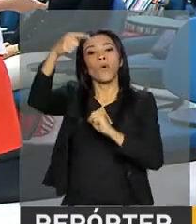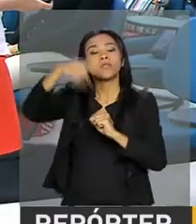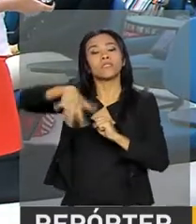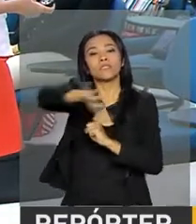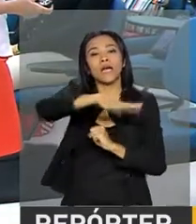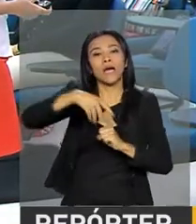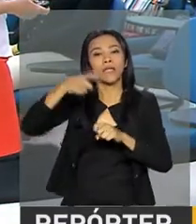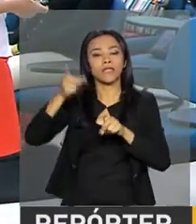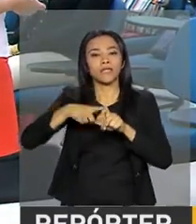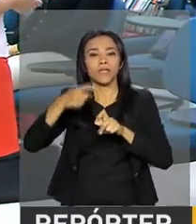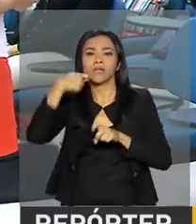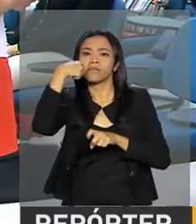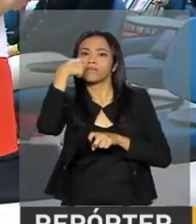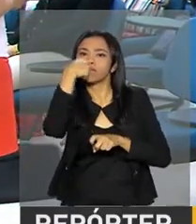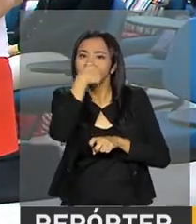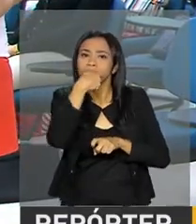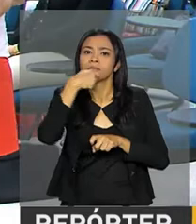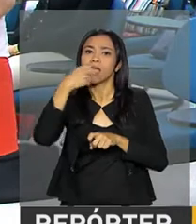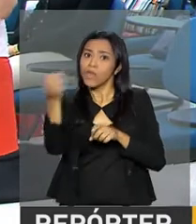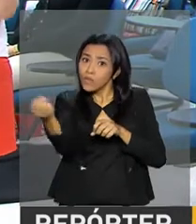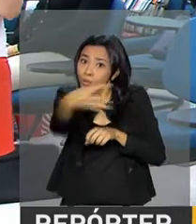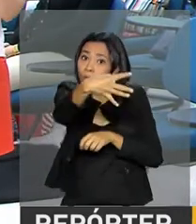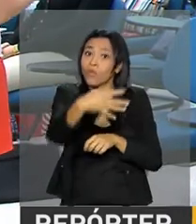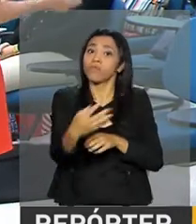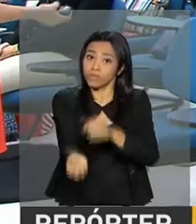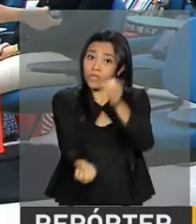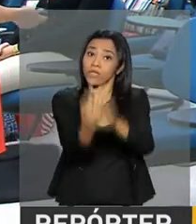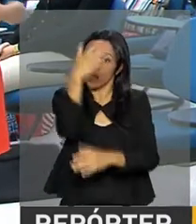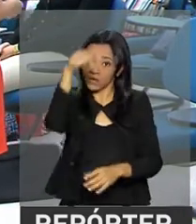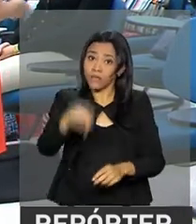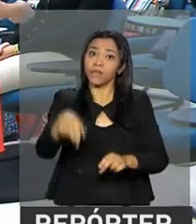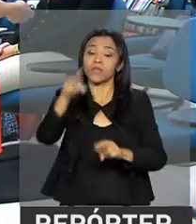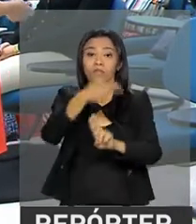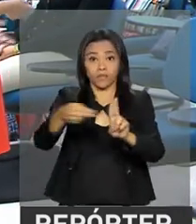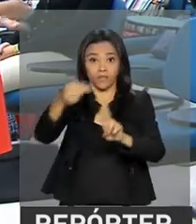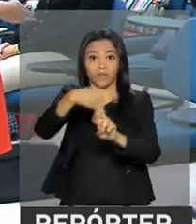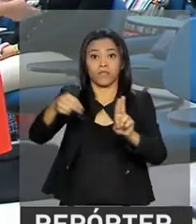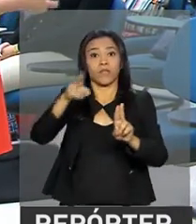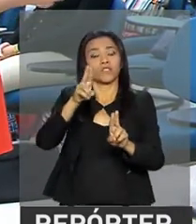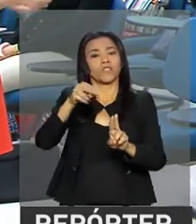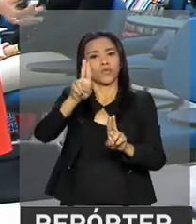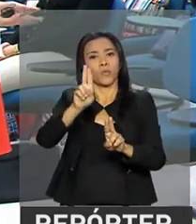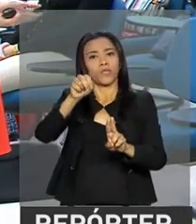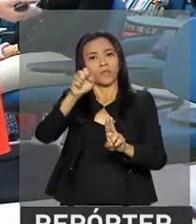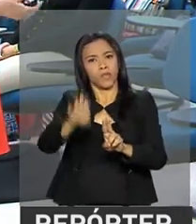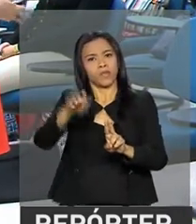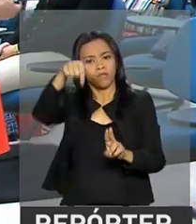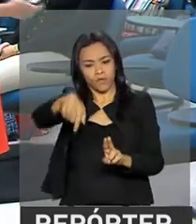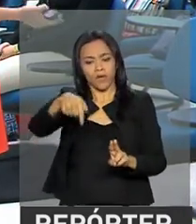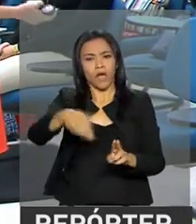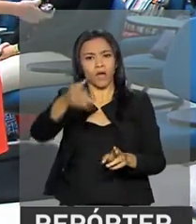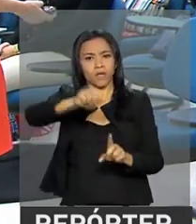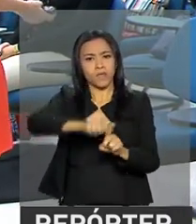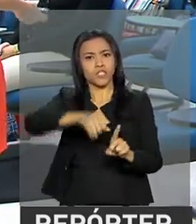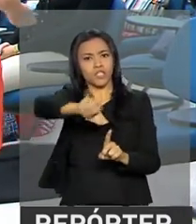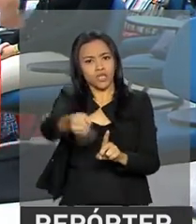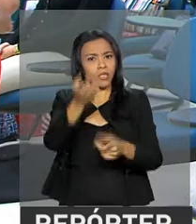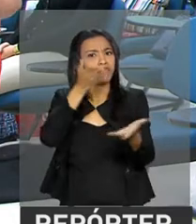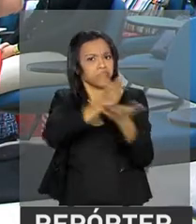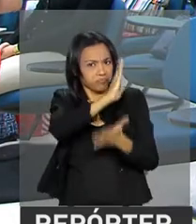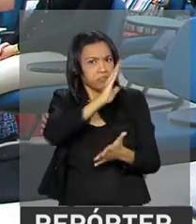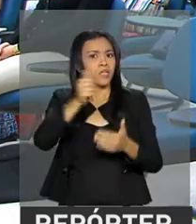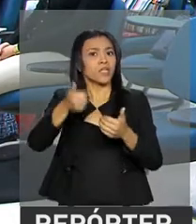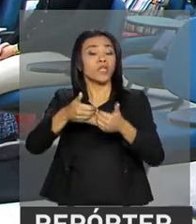o mais novo criado aqui na universidade de brasília foi aprovado em janeiro deste ano e as aulas começarão no